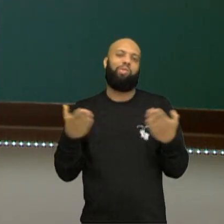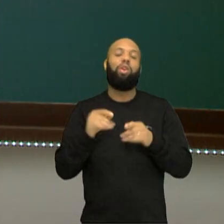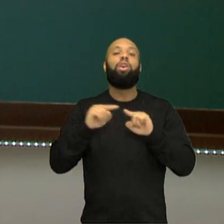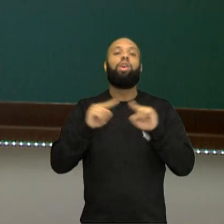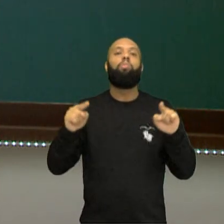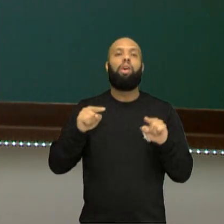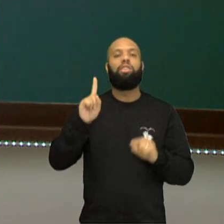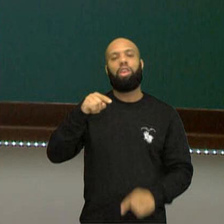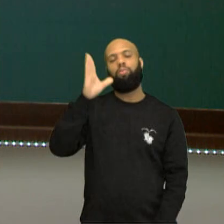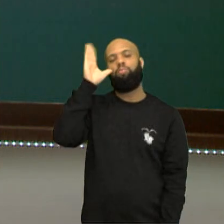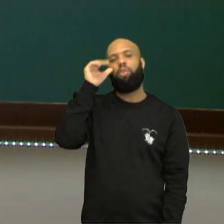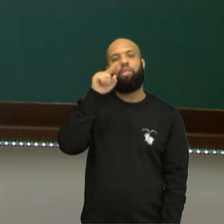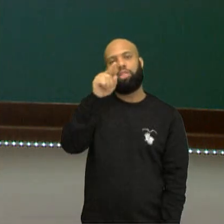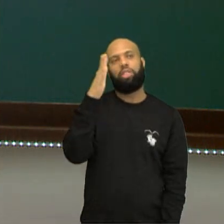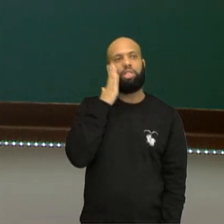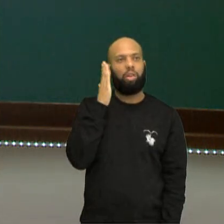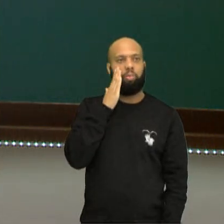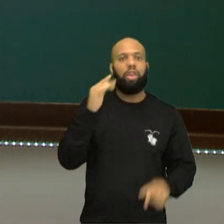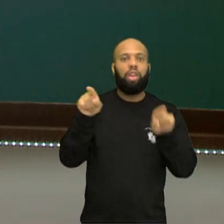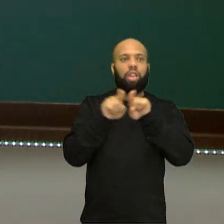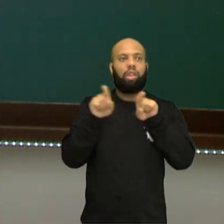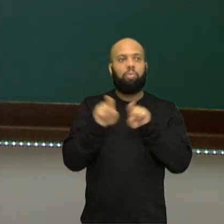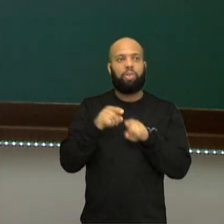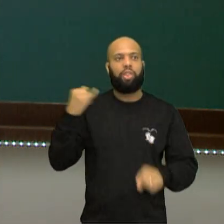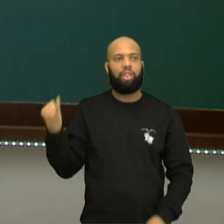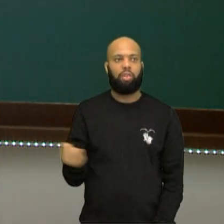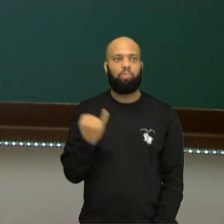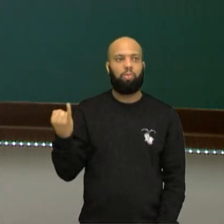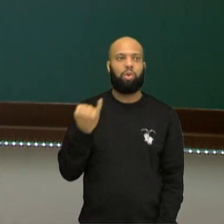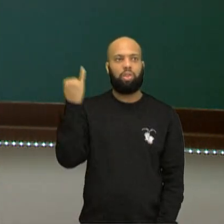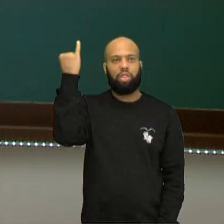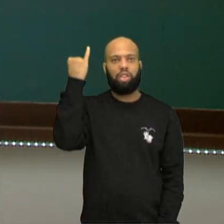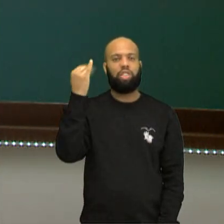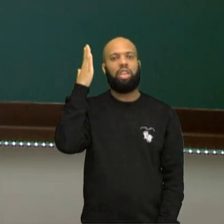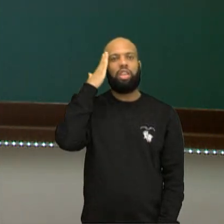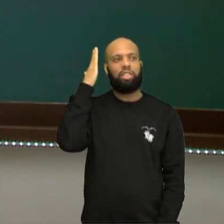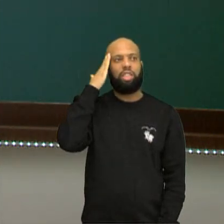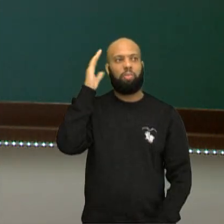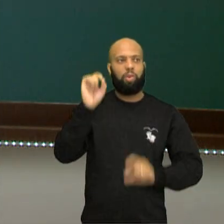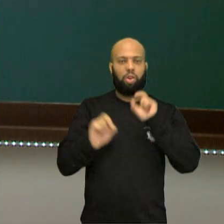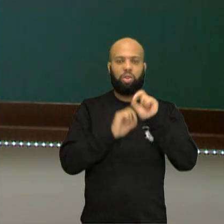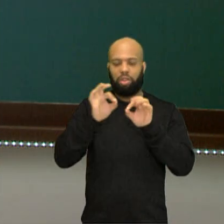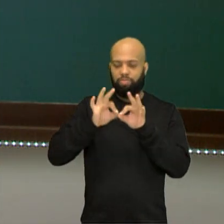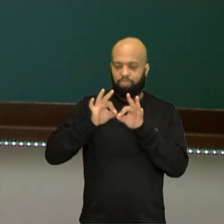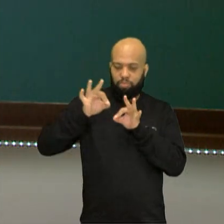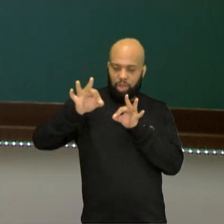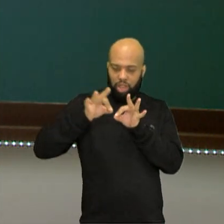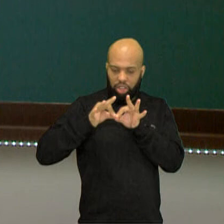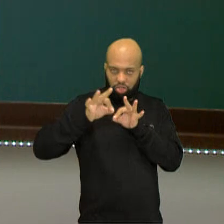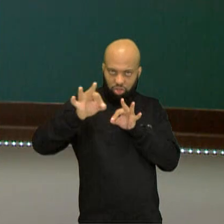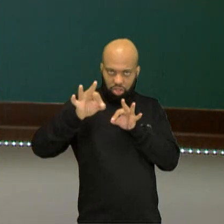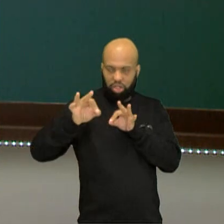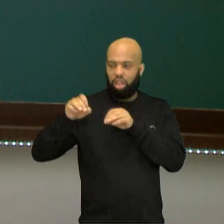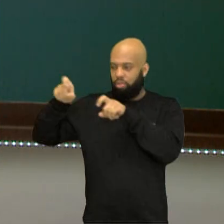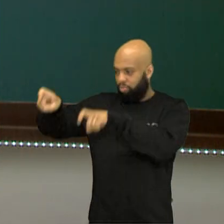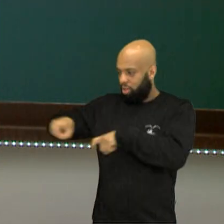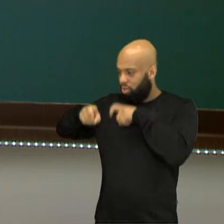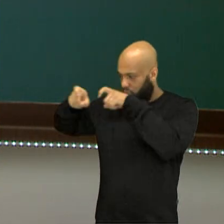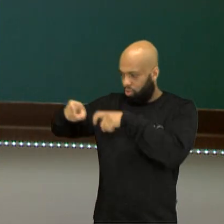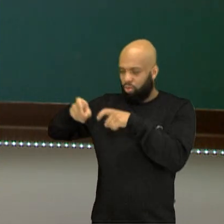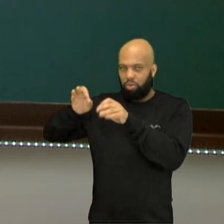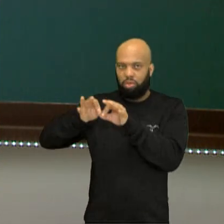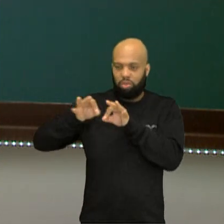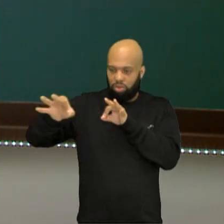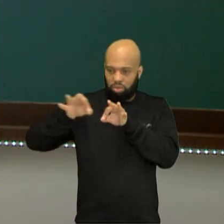vocês. E também muito importante na agrimensura, aquela onde você tem mensura significa medida, agri na agricultura, né?